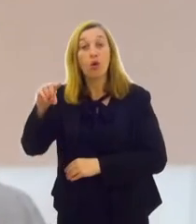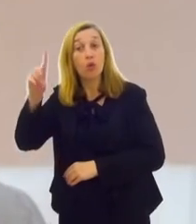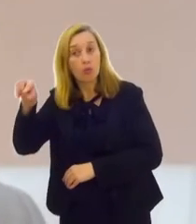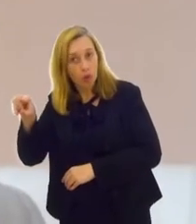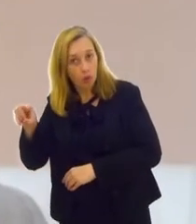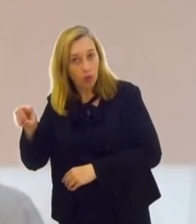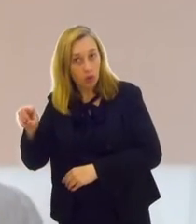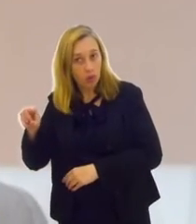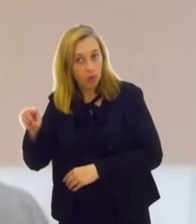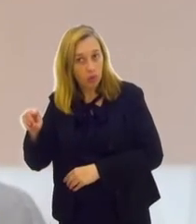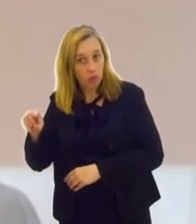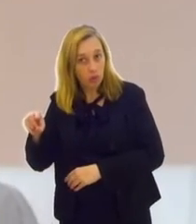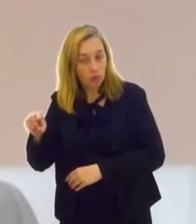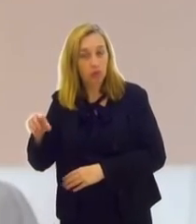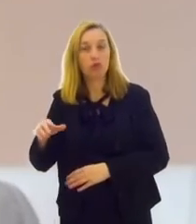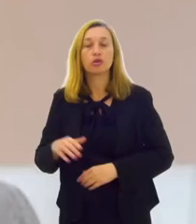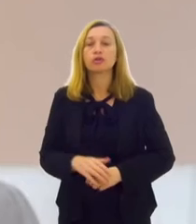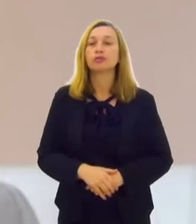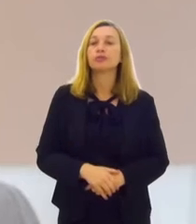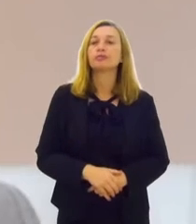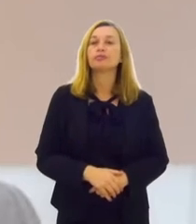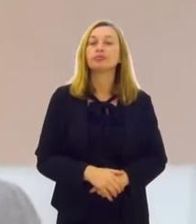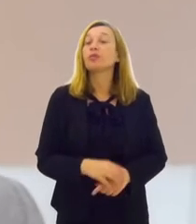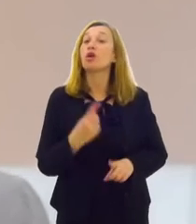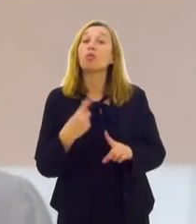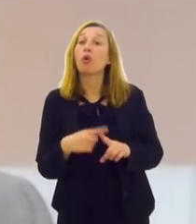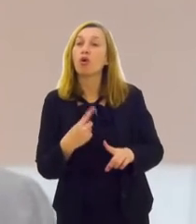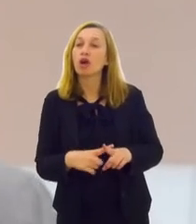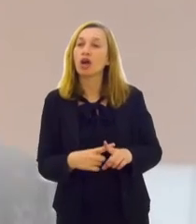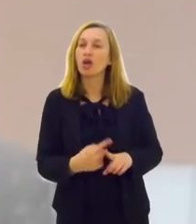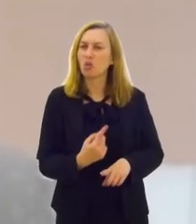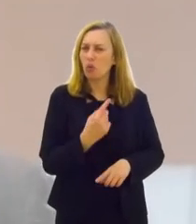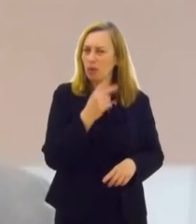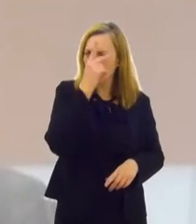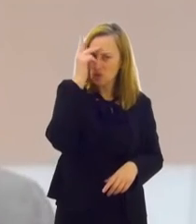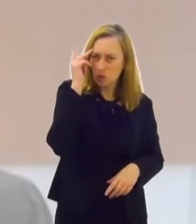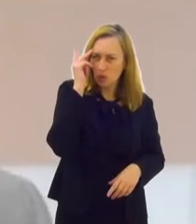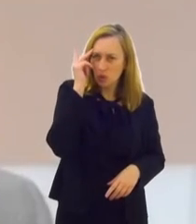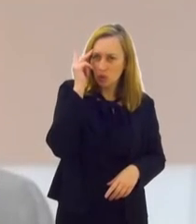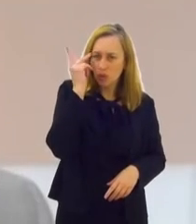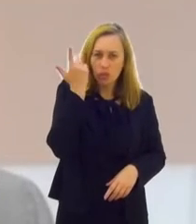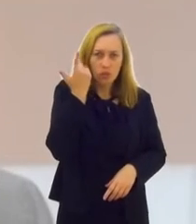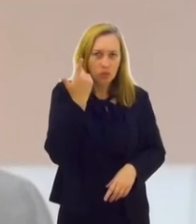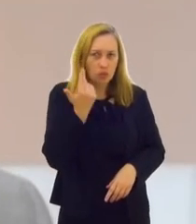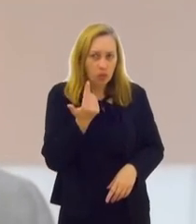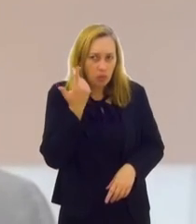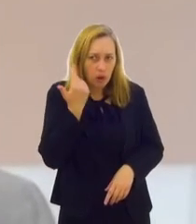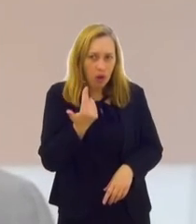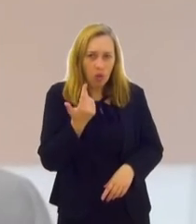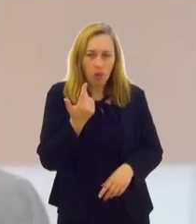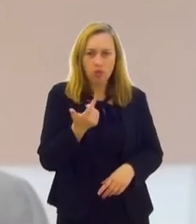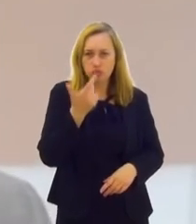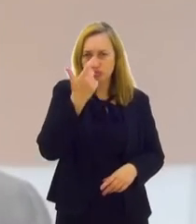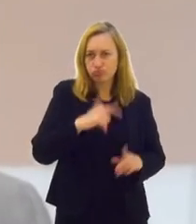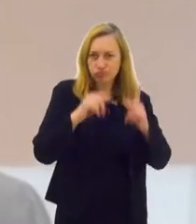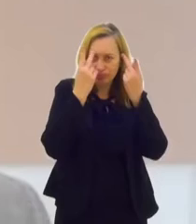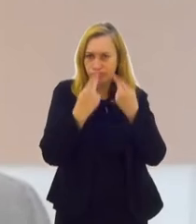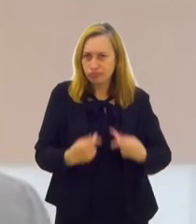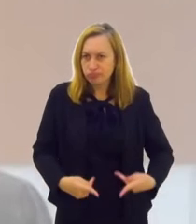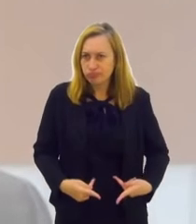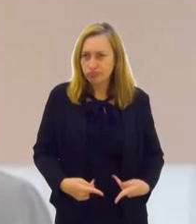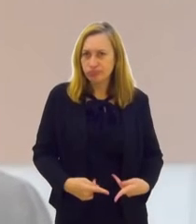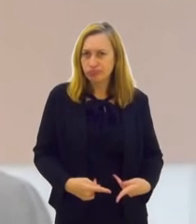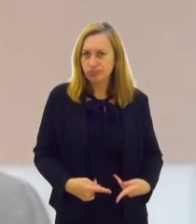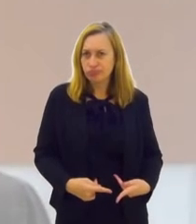por um algoritmo, por um programa de computador. Porque uma pessoa natural, né, um ser